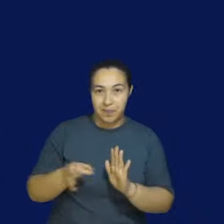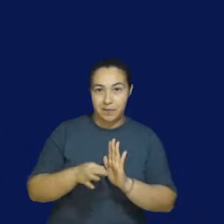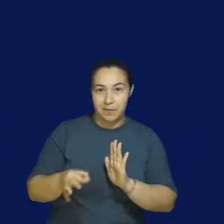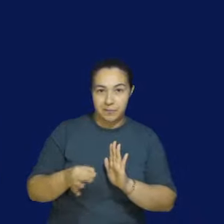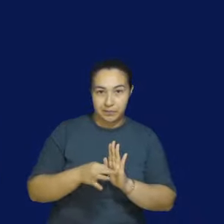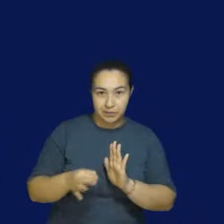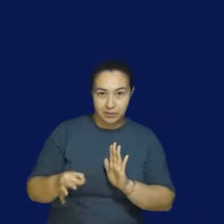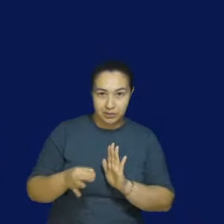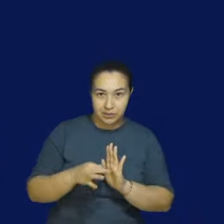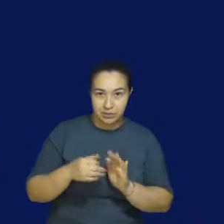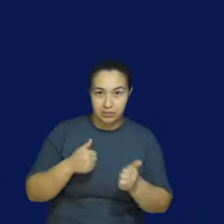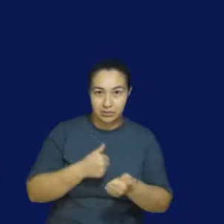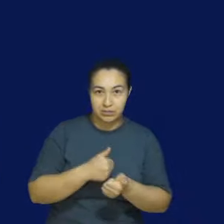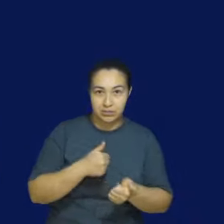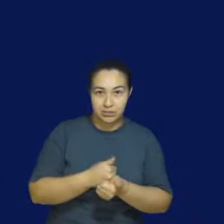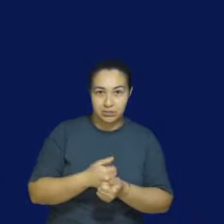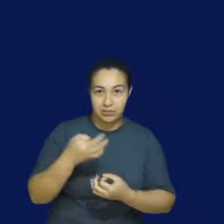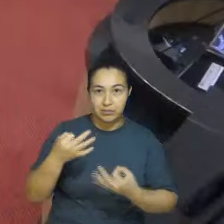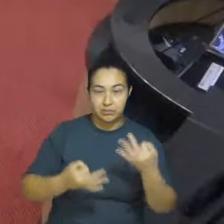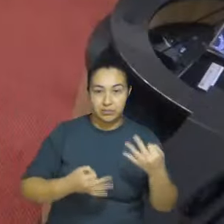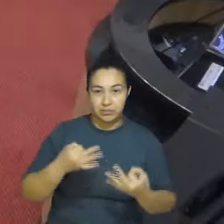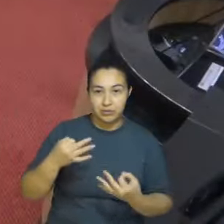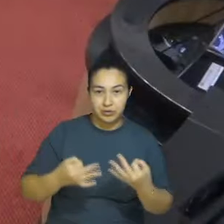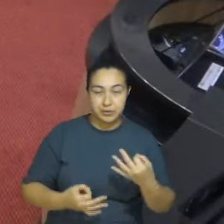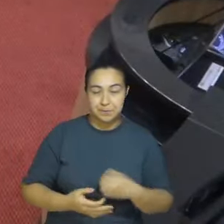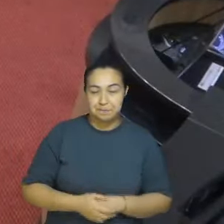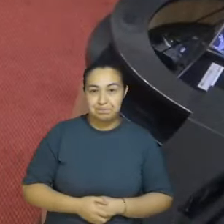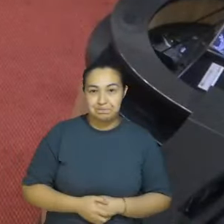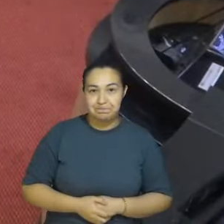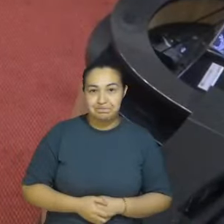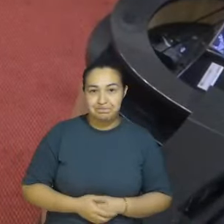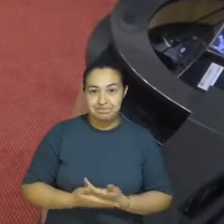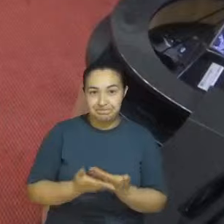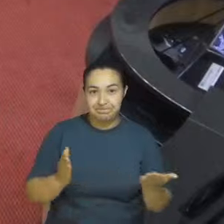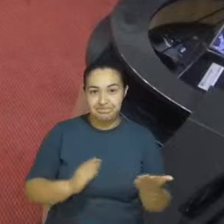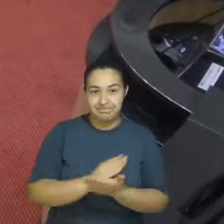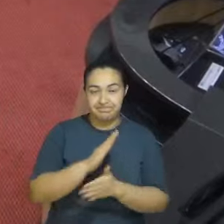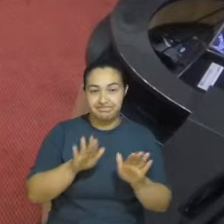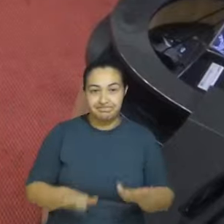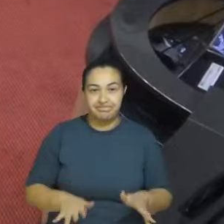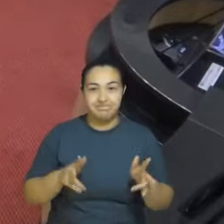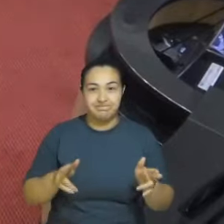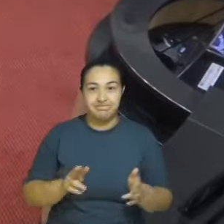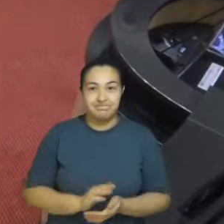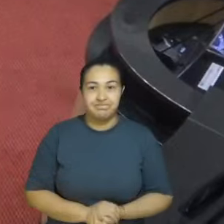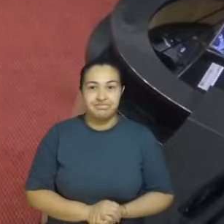de inconstitucionalidade. Em votação. Deputados que aprovam, permaneçam como se encontram.